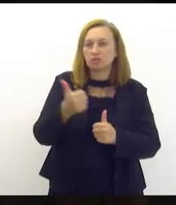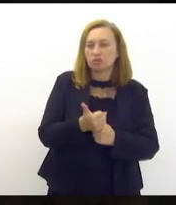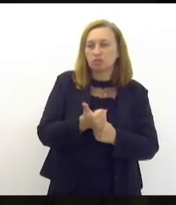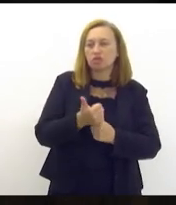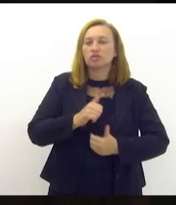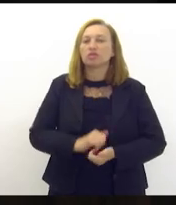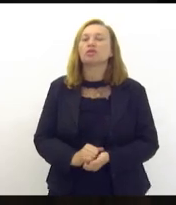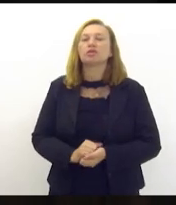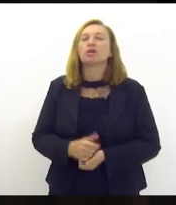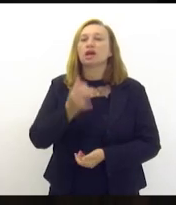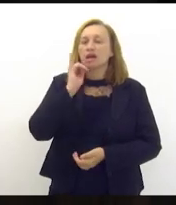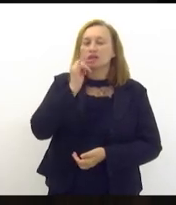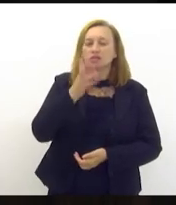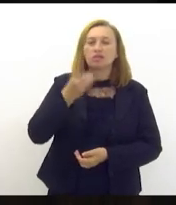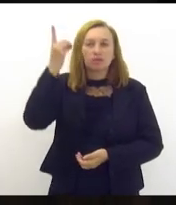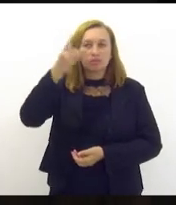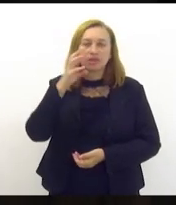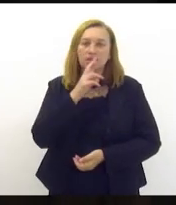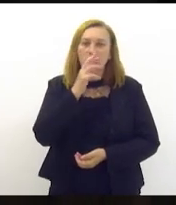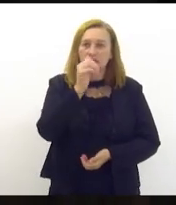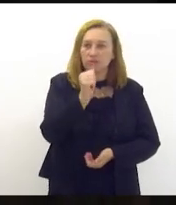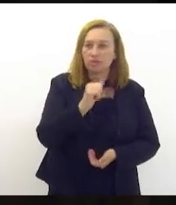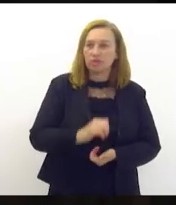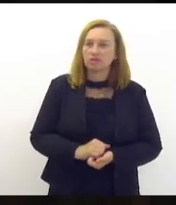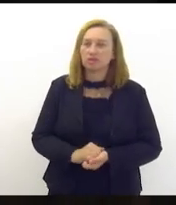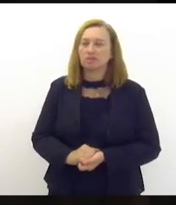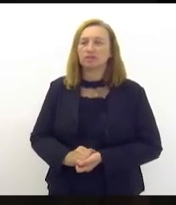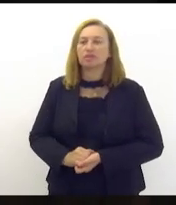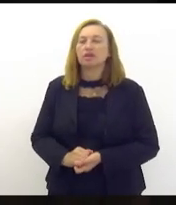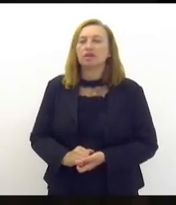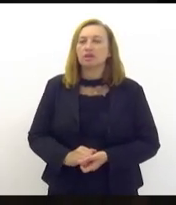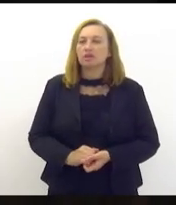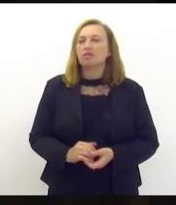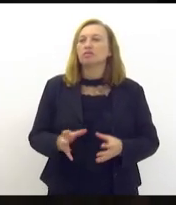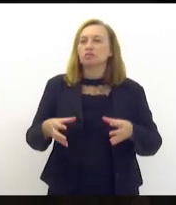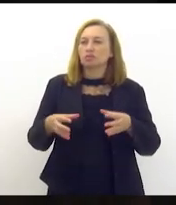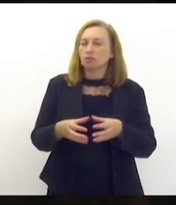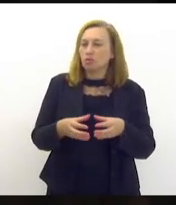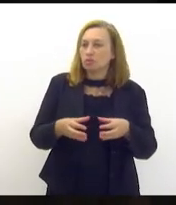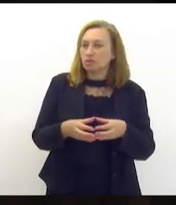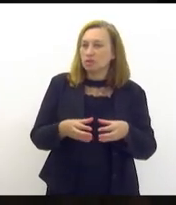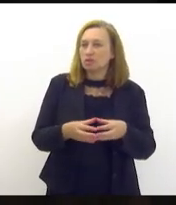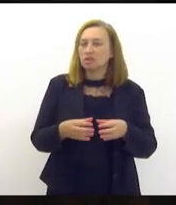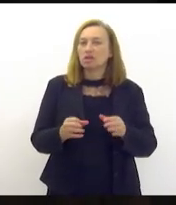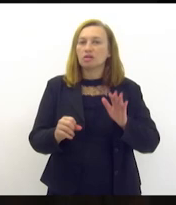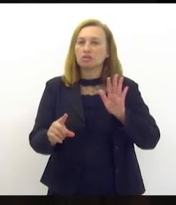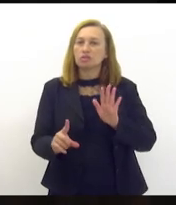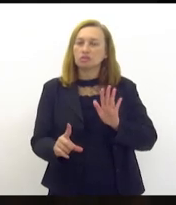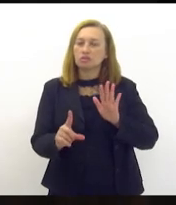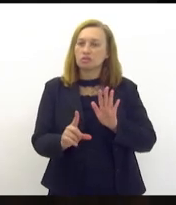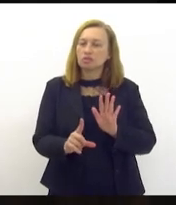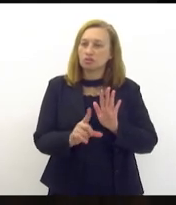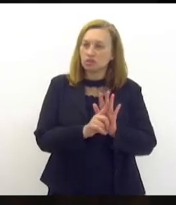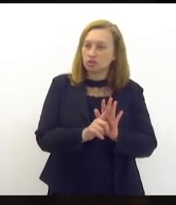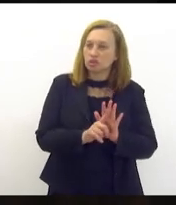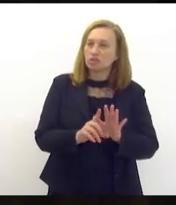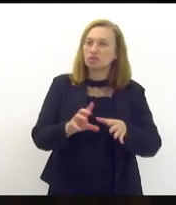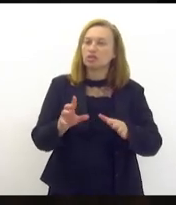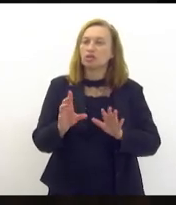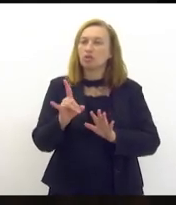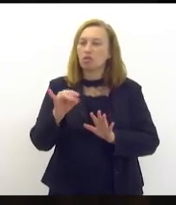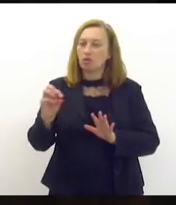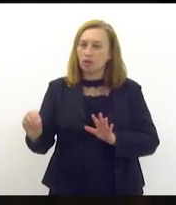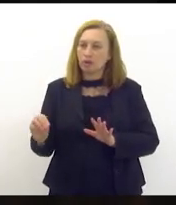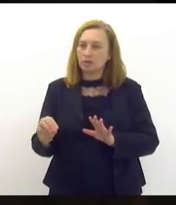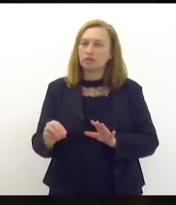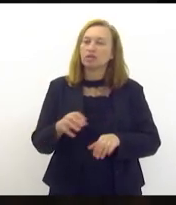substitutivo. Relator, deputado Rodrigo Amorim. Pendendo de pareceres das comissões de legislação constitucional complementar e códigos,